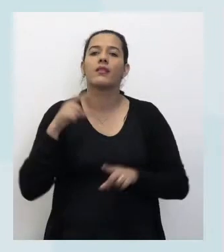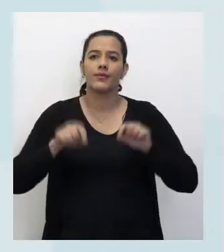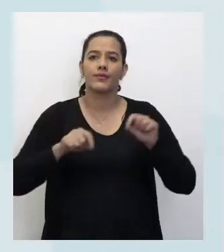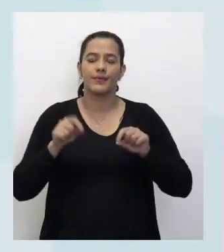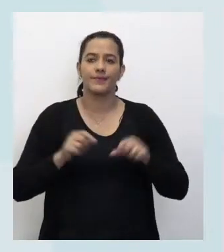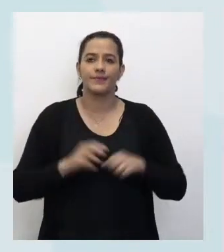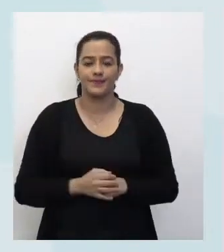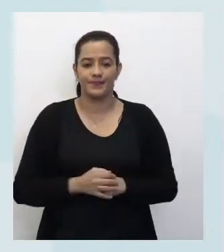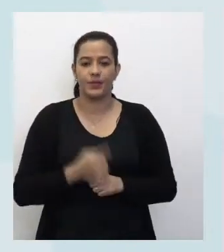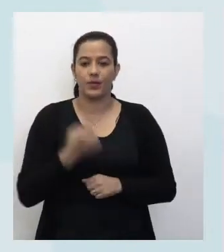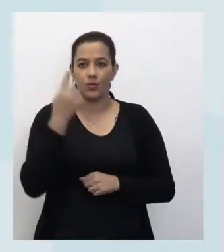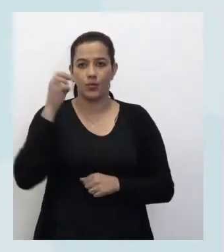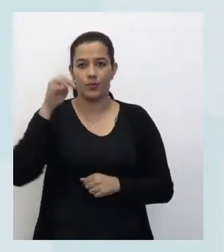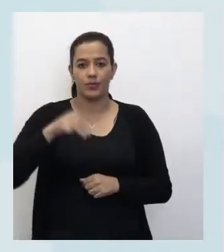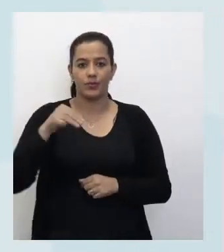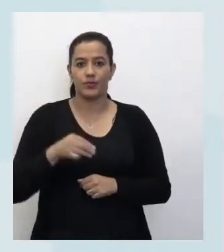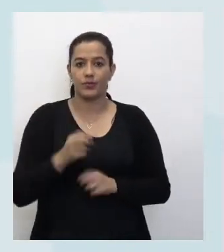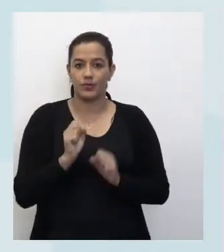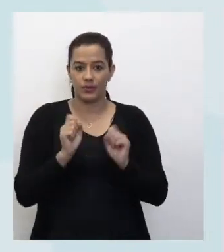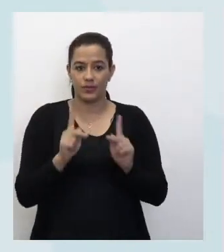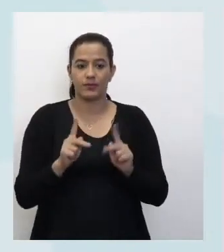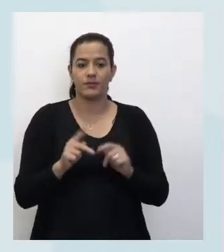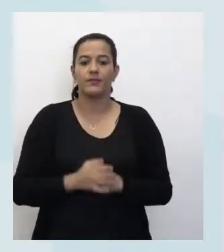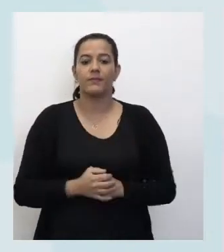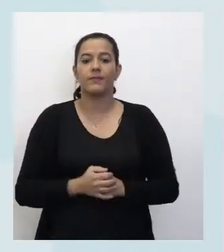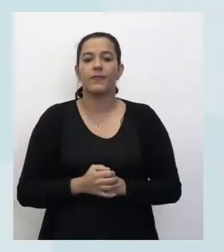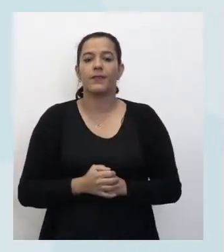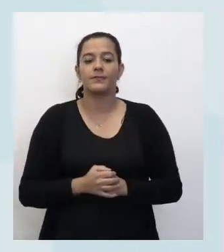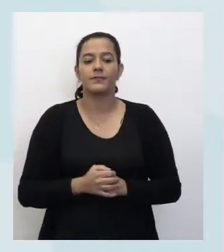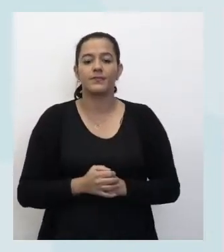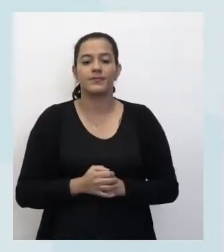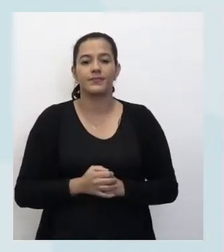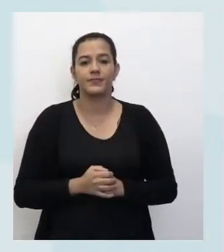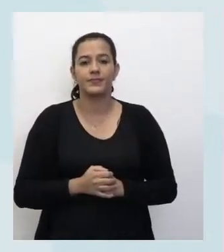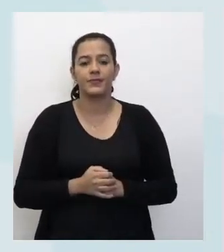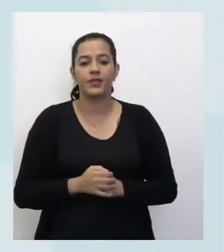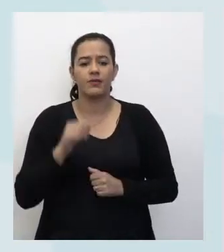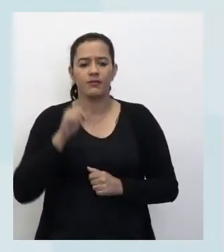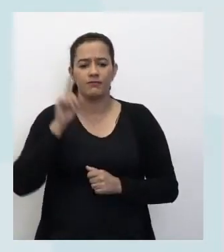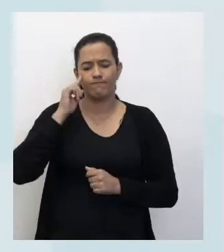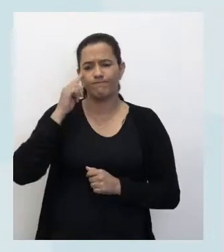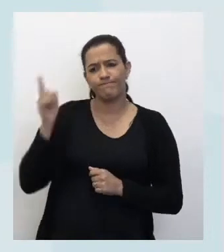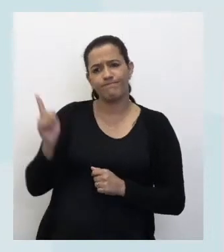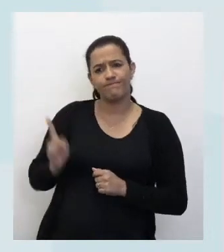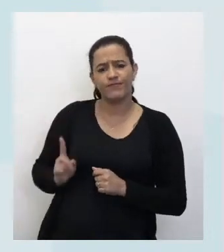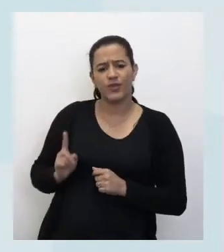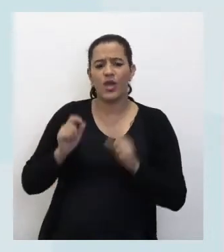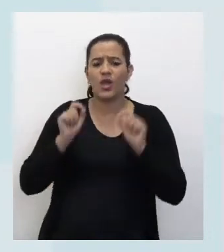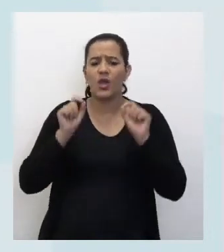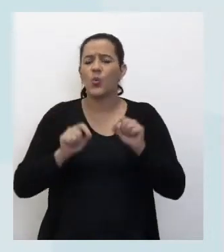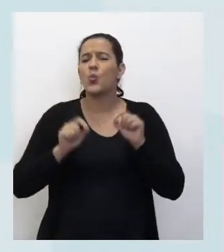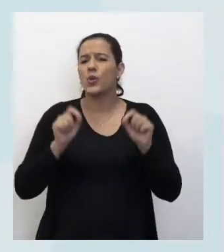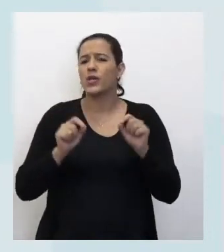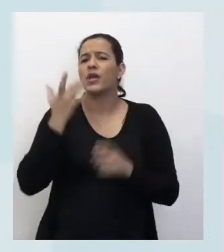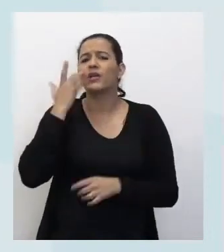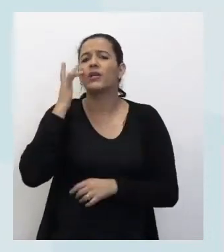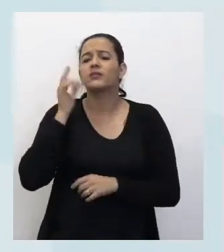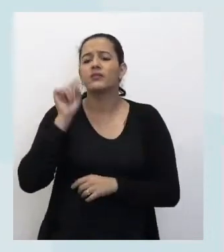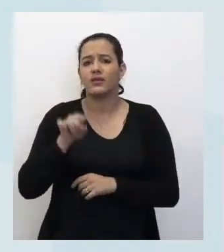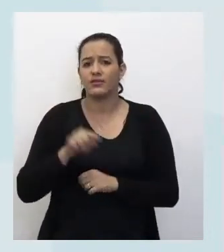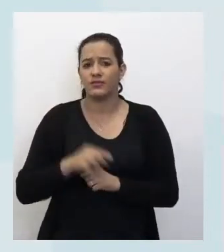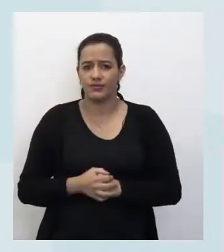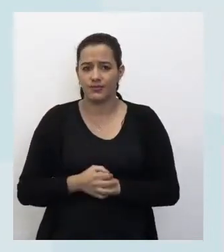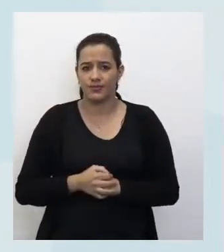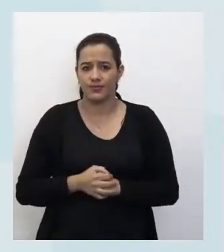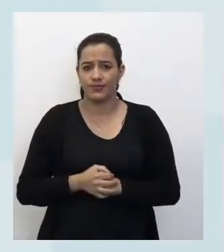minute. Vocês terão 1 minuto lá no chat, ok? What do you think this picture is about? Sobre o que você acha que é esse picture, né, essa imagem que está na